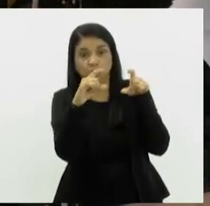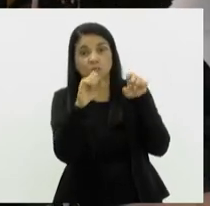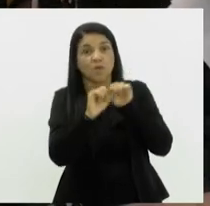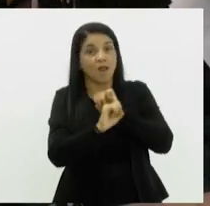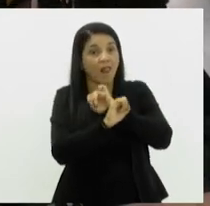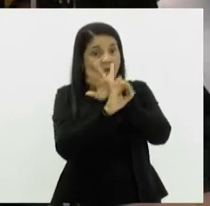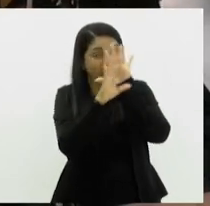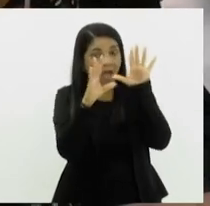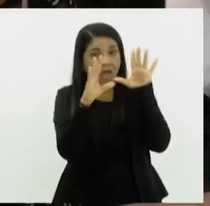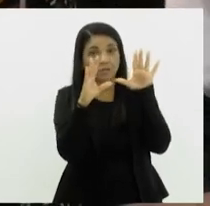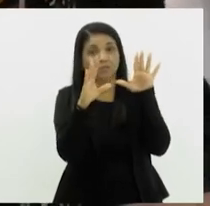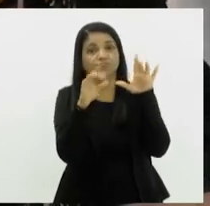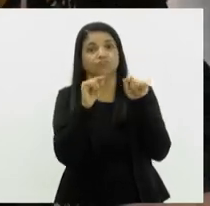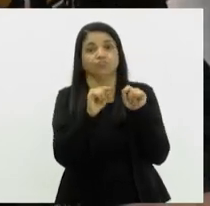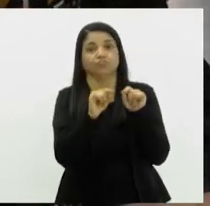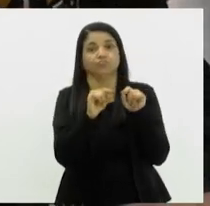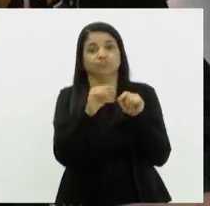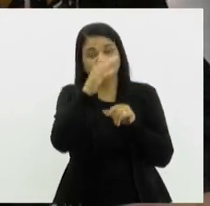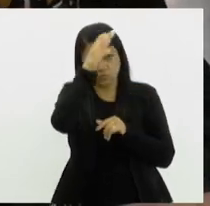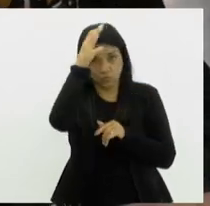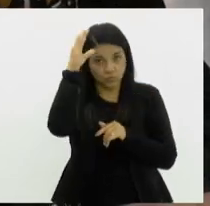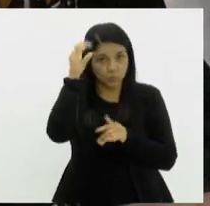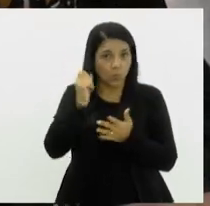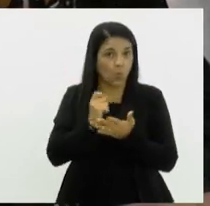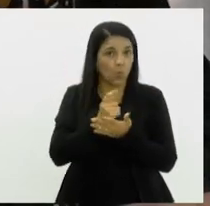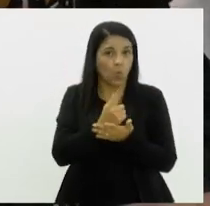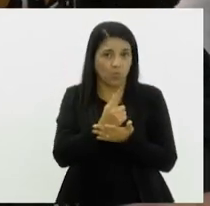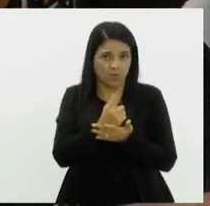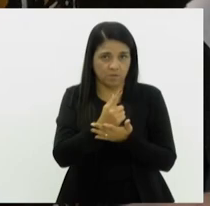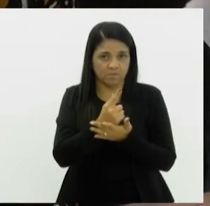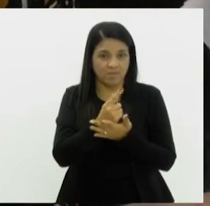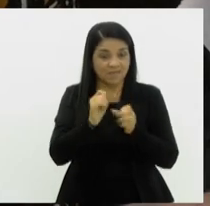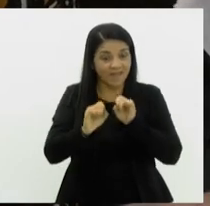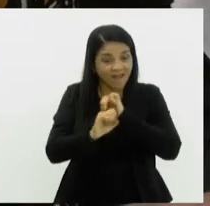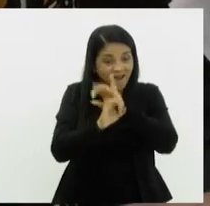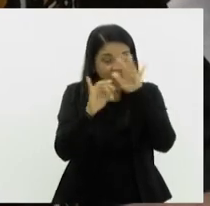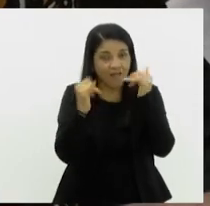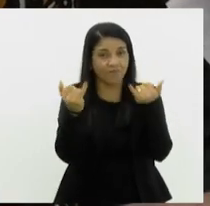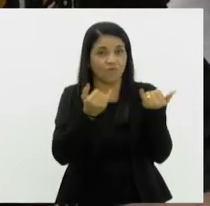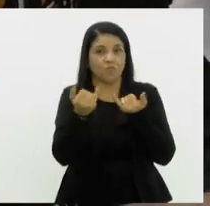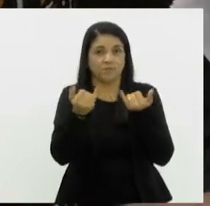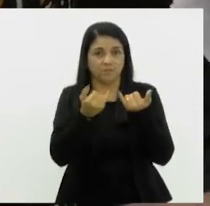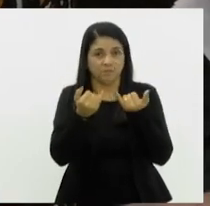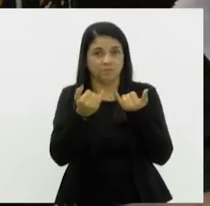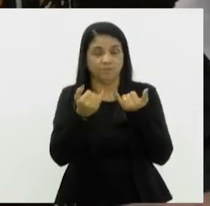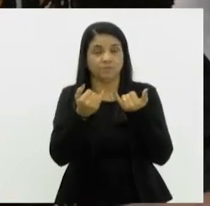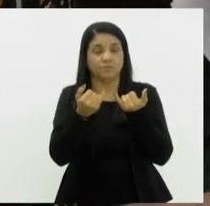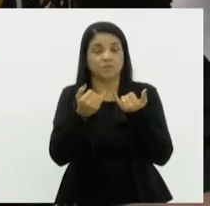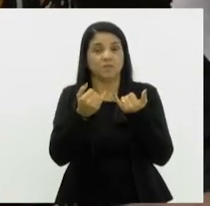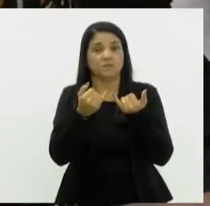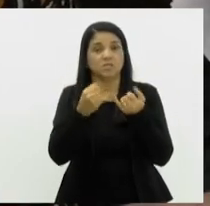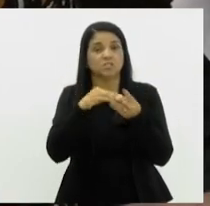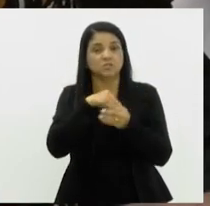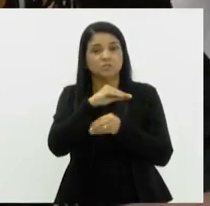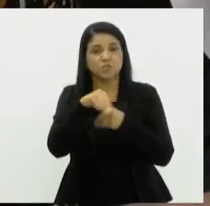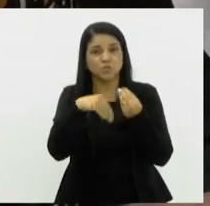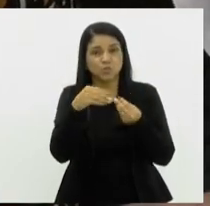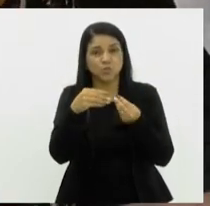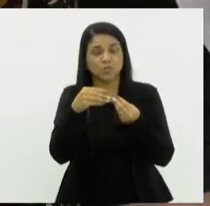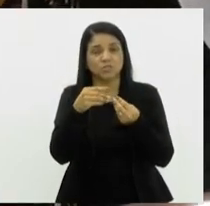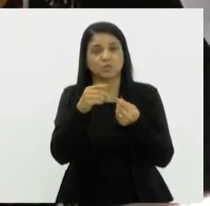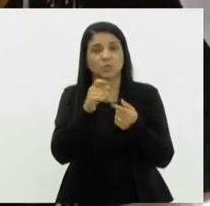e certeza sobre o que está adquirindo. Assim, essa mistura de itens que são diferentes, ao gerar